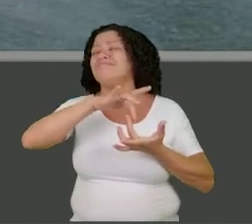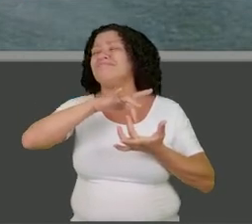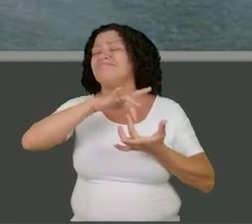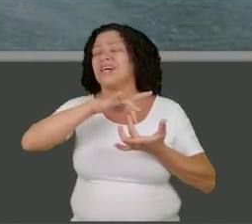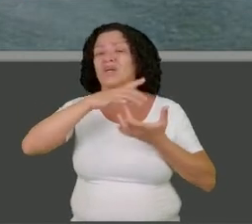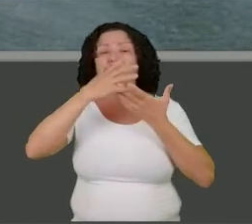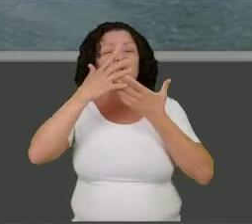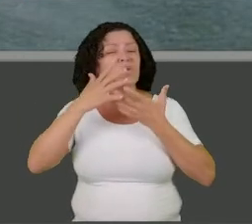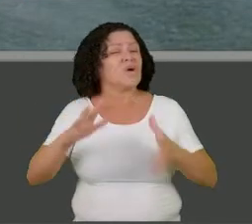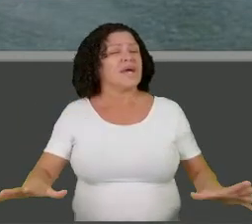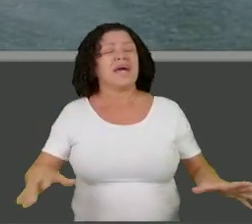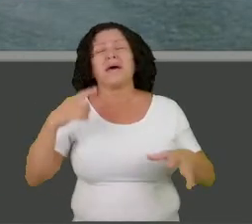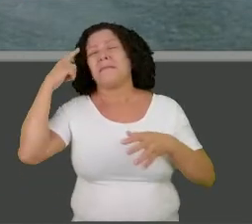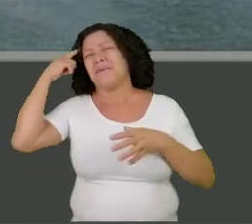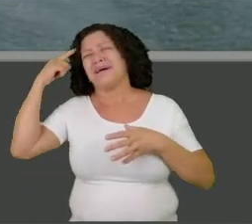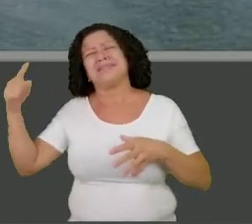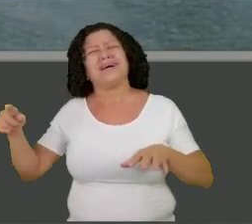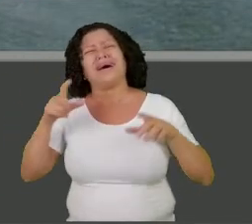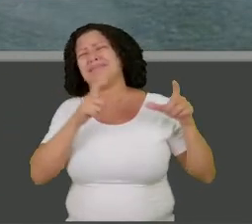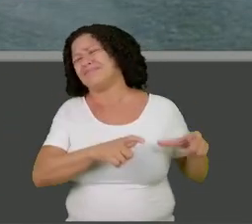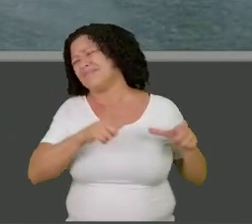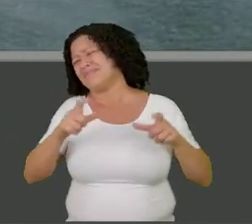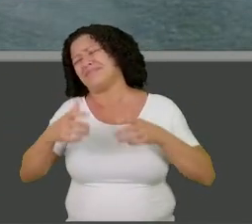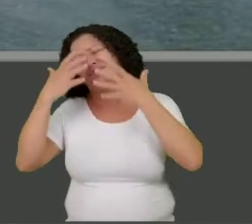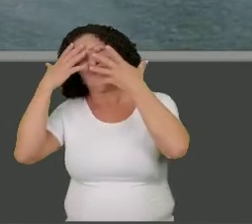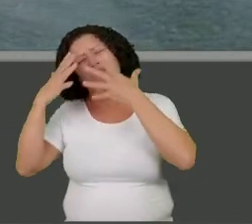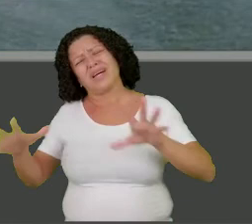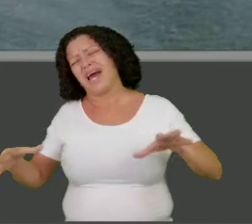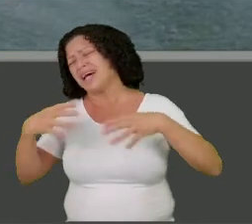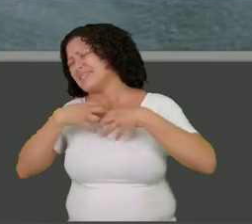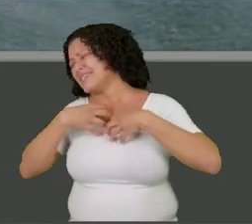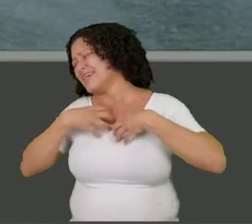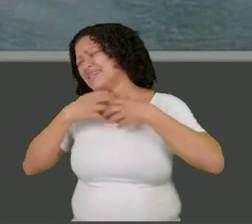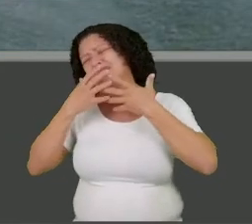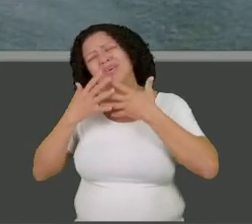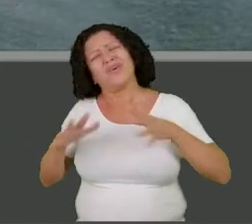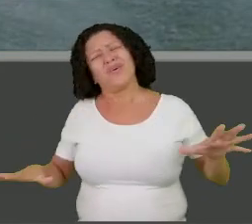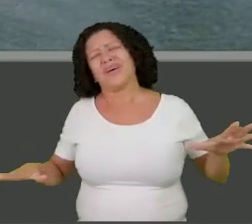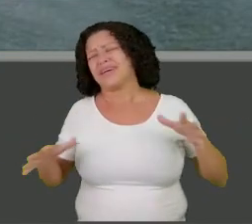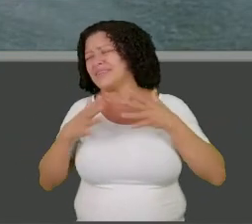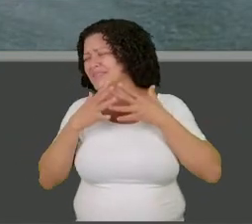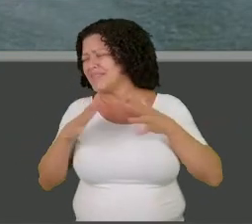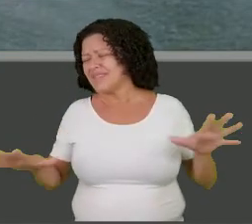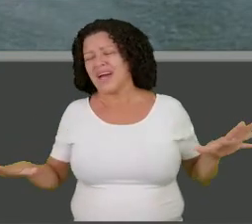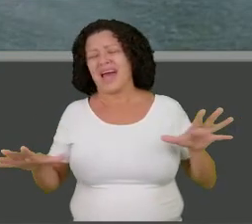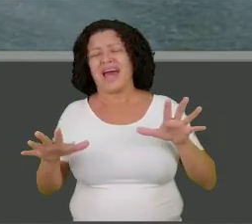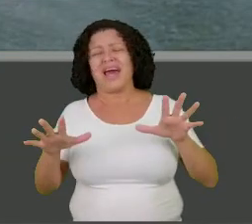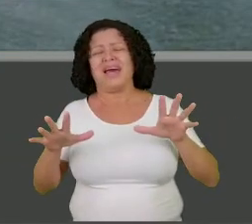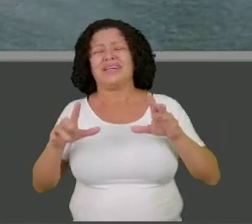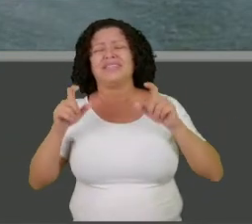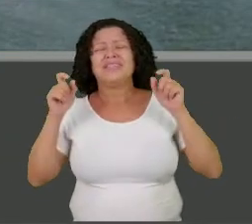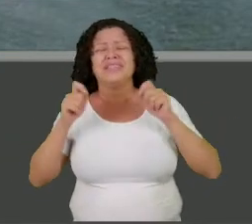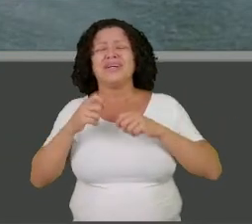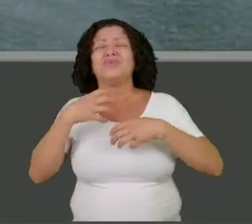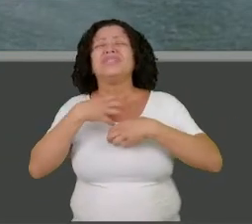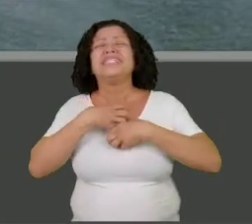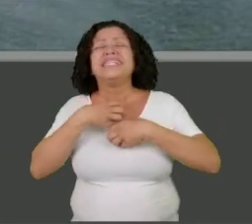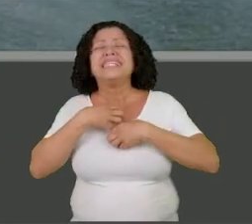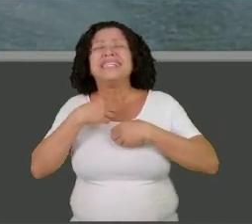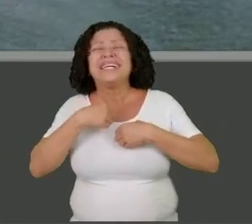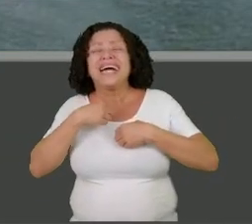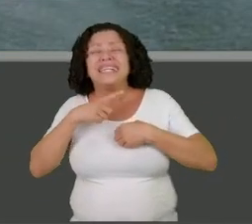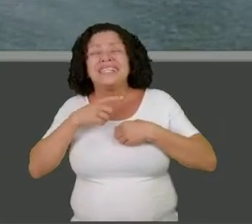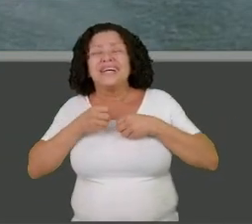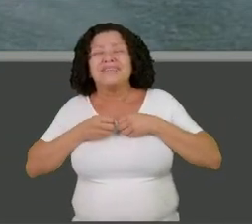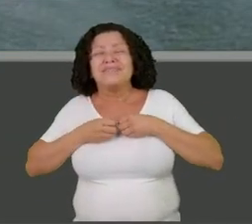reforma íntima, né? De não mais querer pensar sobre aquelas coisas, sentir aquelas coisas, de